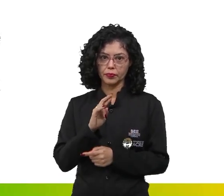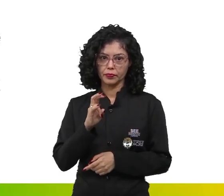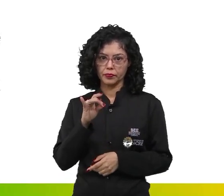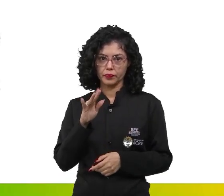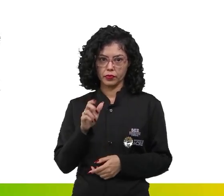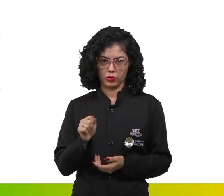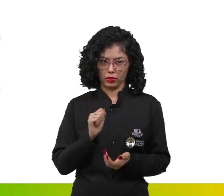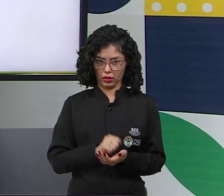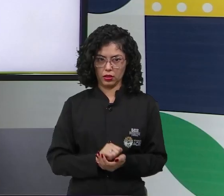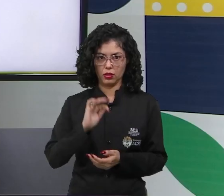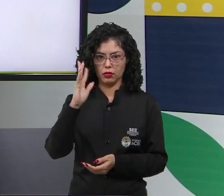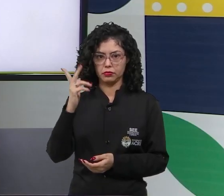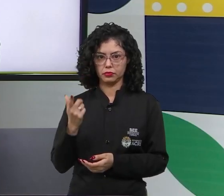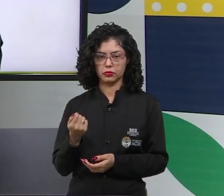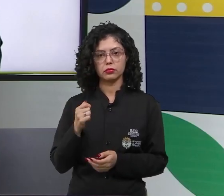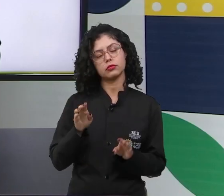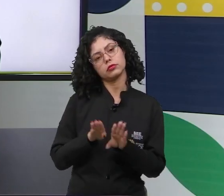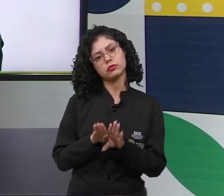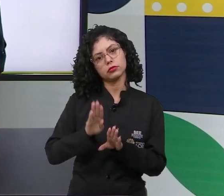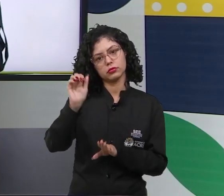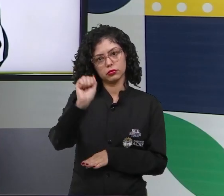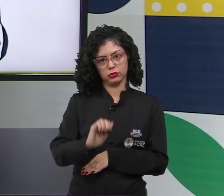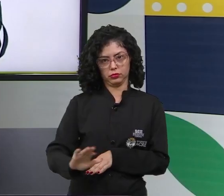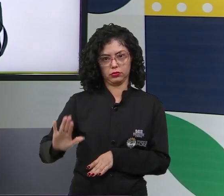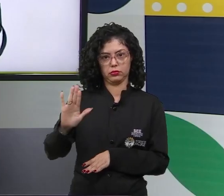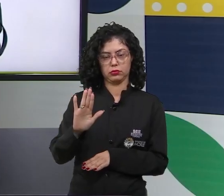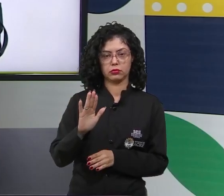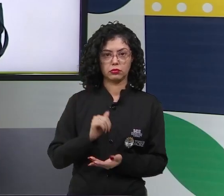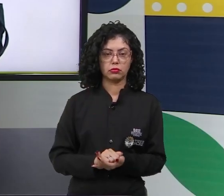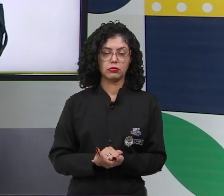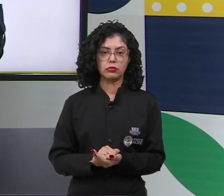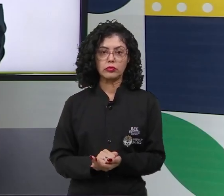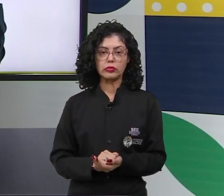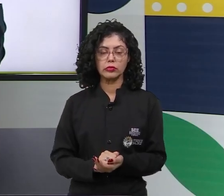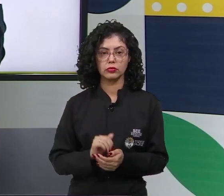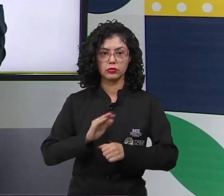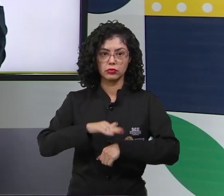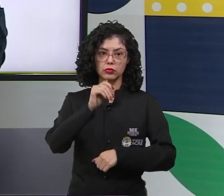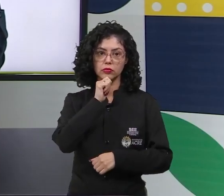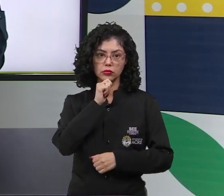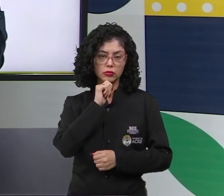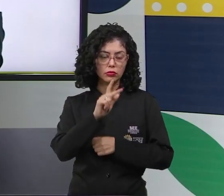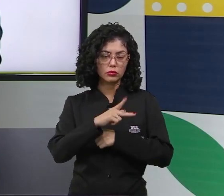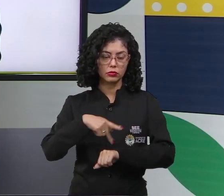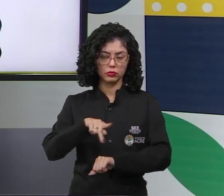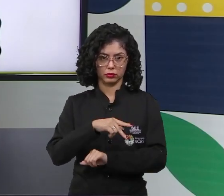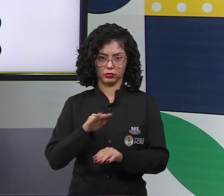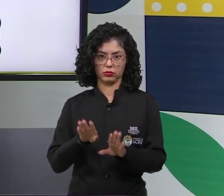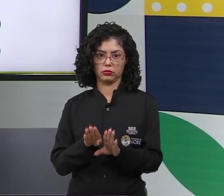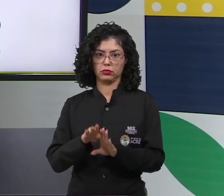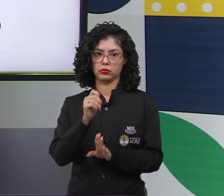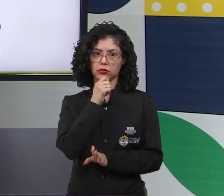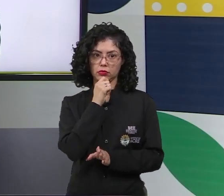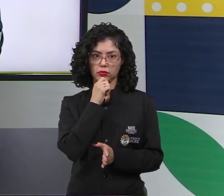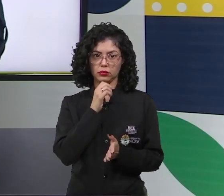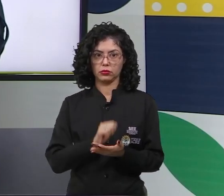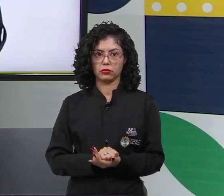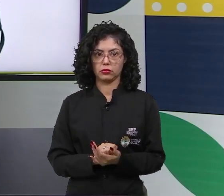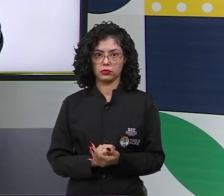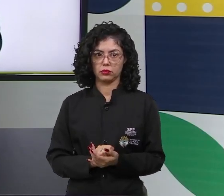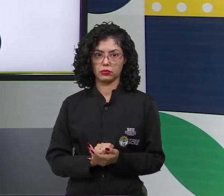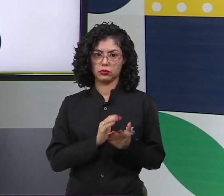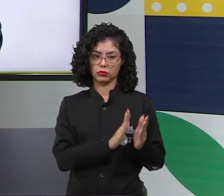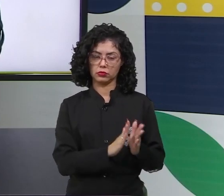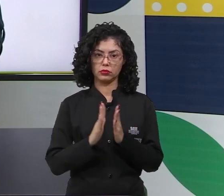independências na África e na Ásia, e a maioria dos países que estavam conquistando a sua independência foi